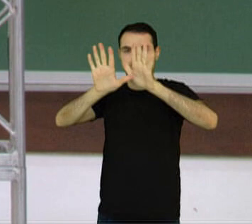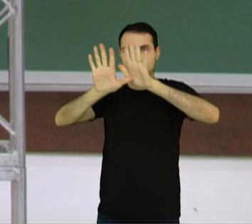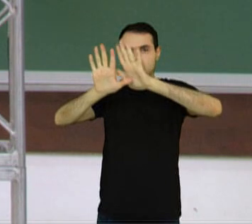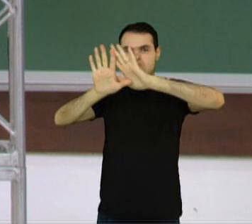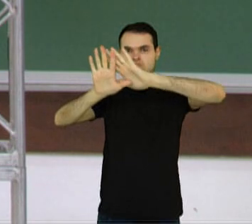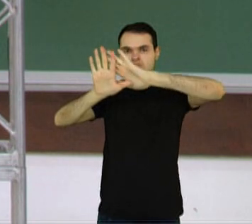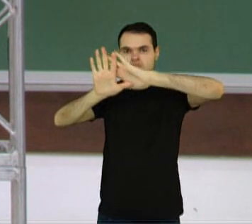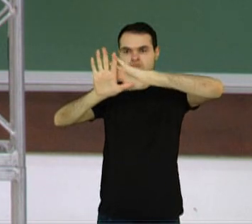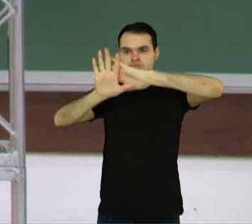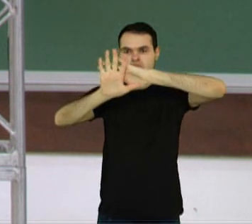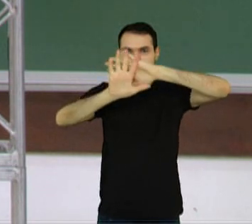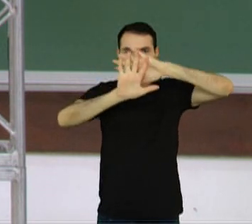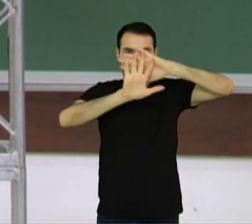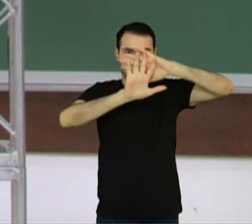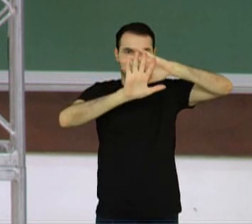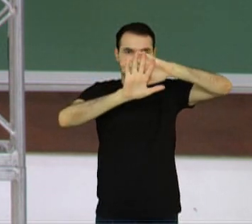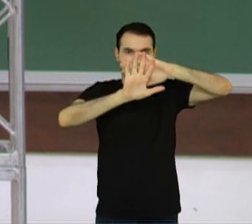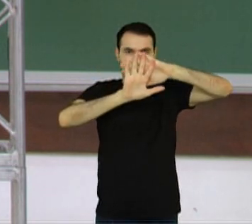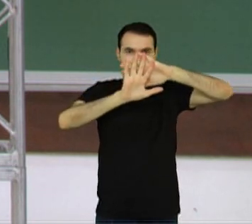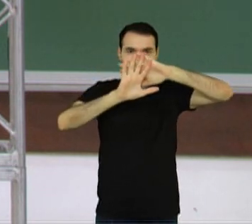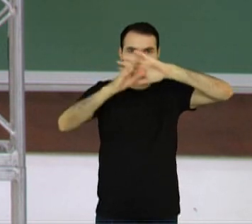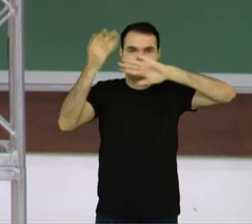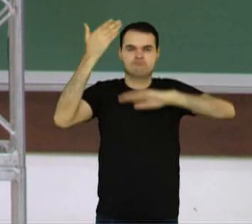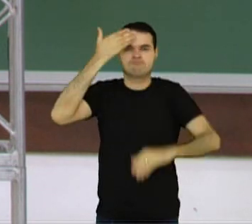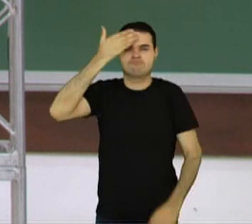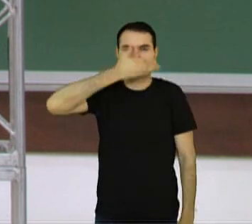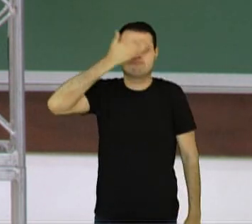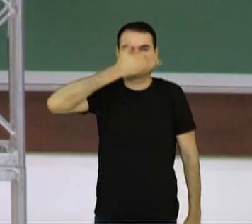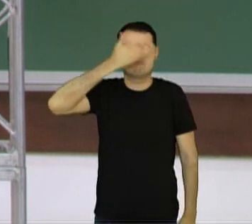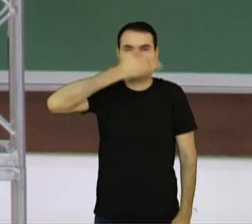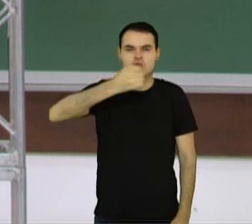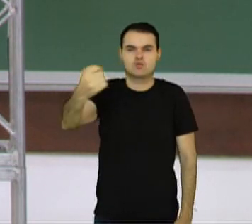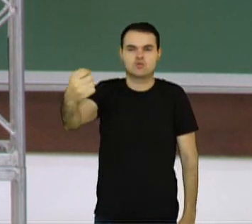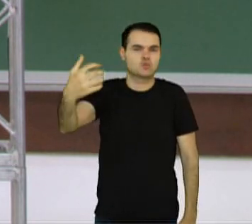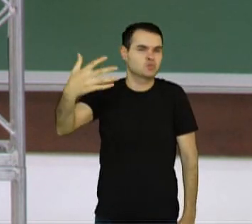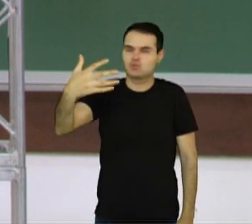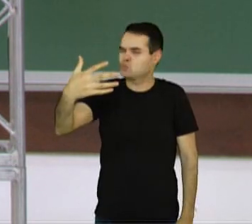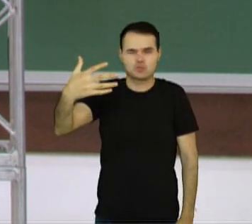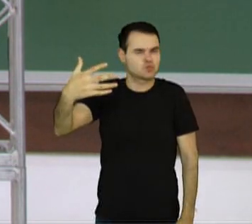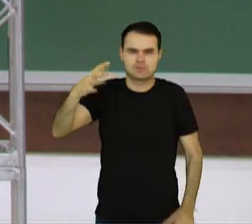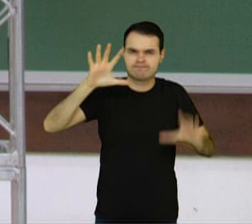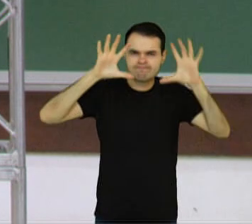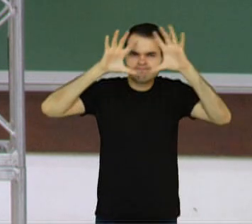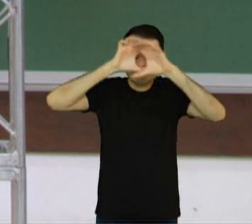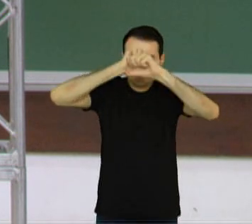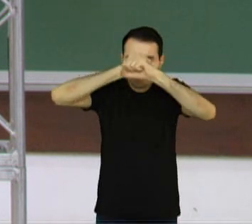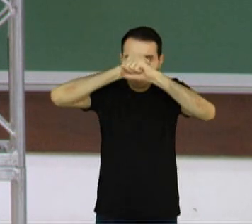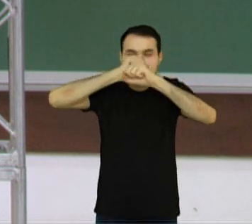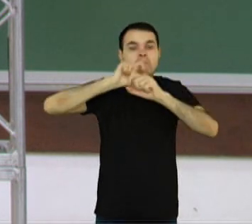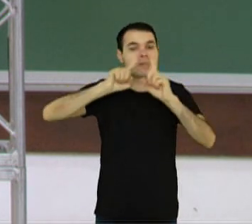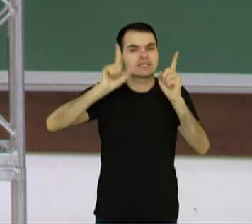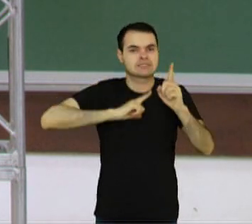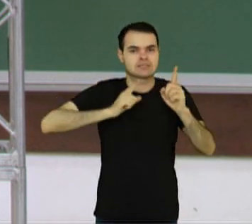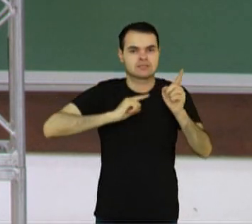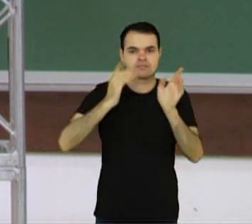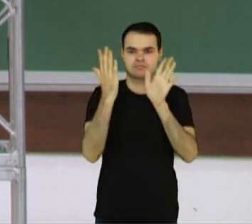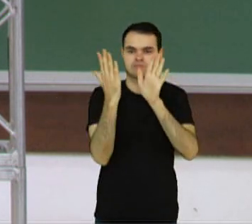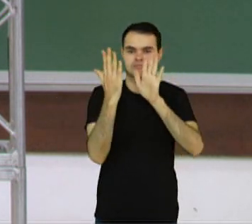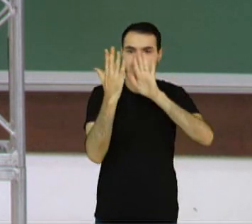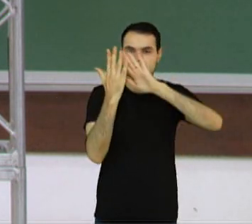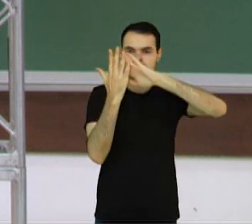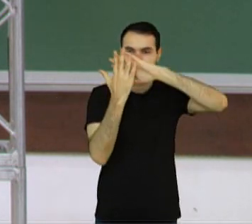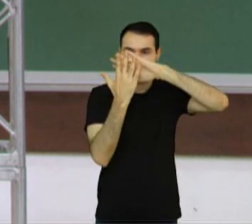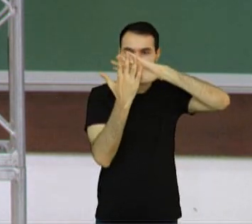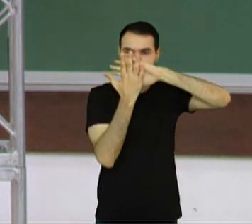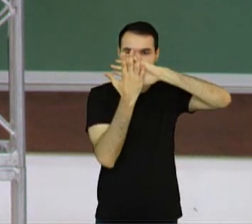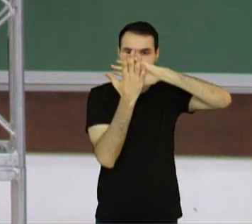essas duas grades em conjunto bloqueassem o fluxo luminoso, mas isso só ocorre quando tem um ângulo de 90 graus entre elas ali.